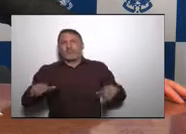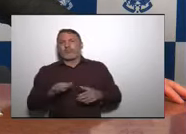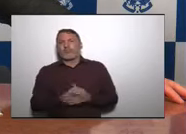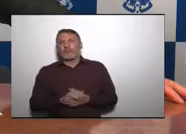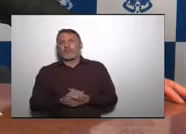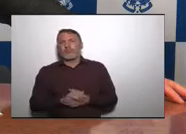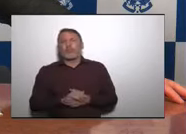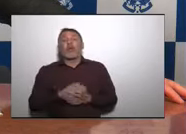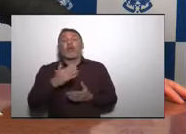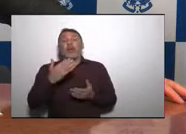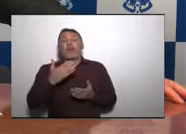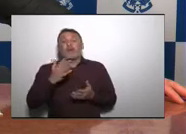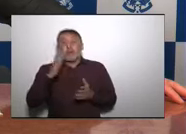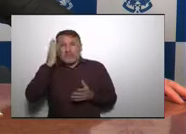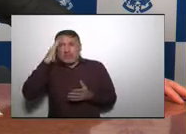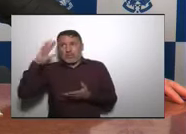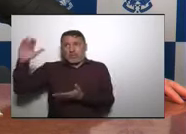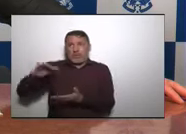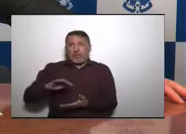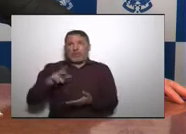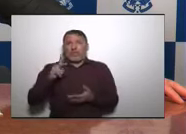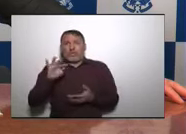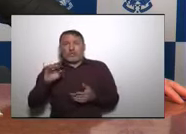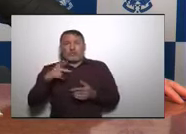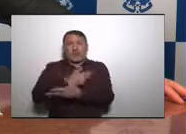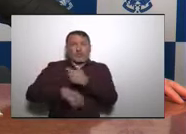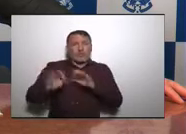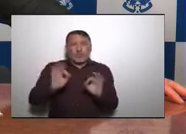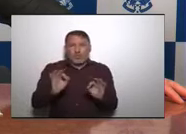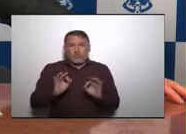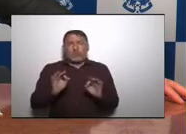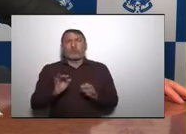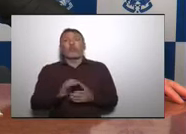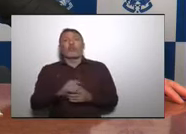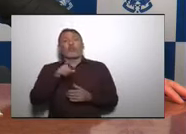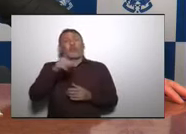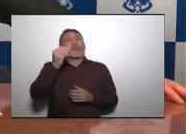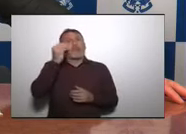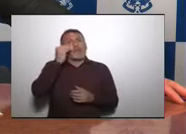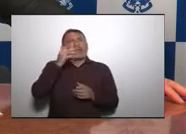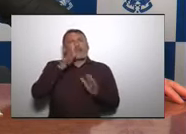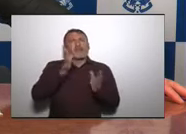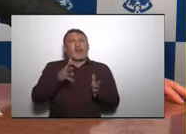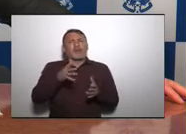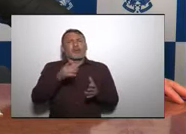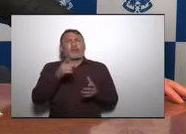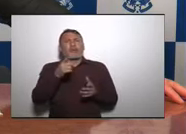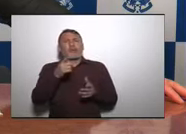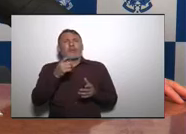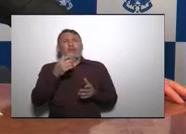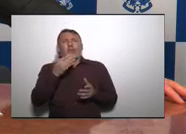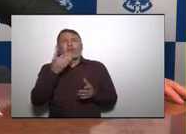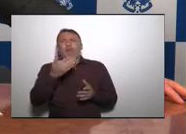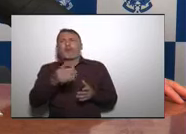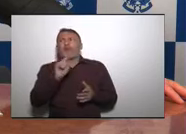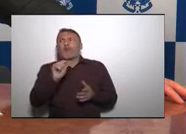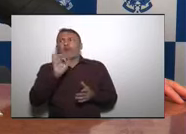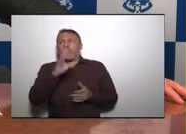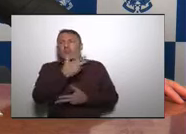partir de agora? O senhor, de novo, vocês fizeram novamente um novo pedido. Não tem como o mundo inteiro está atrás desses